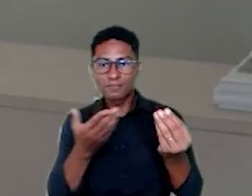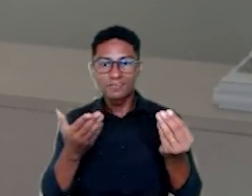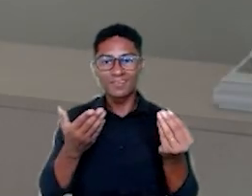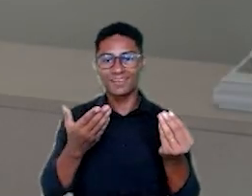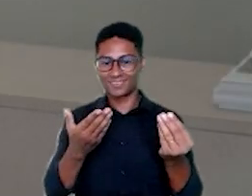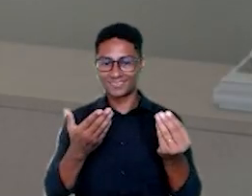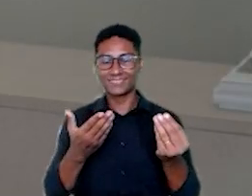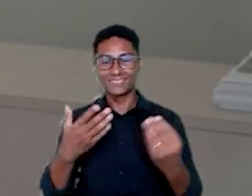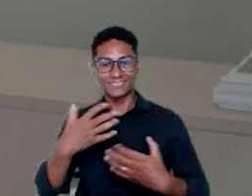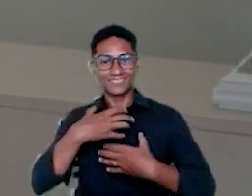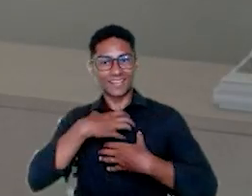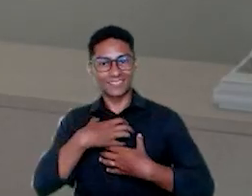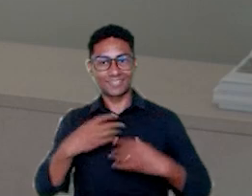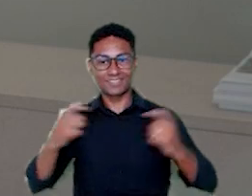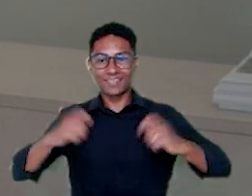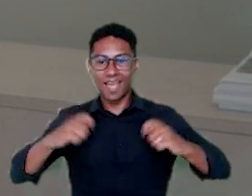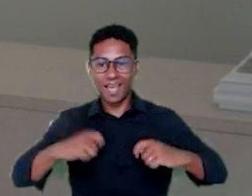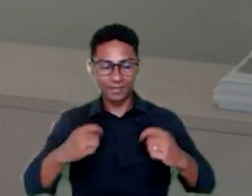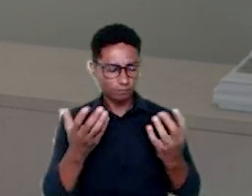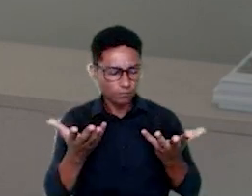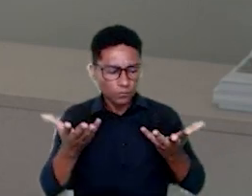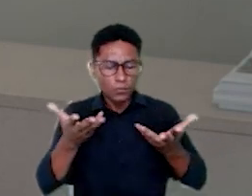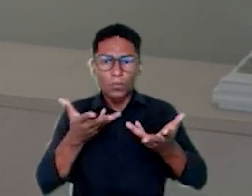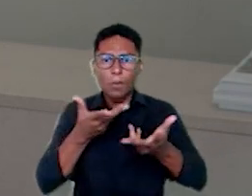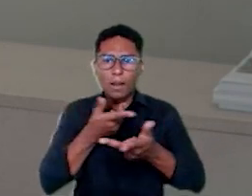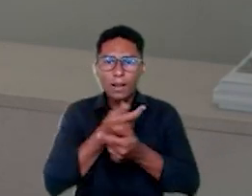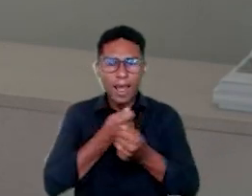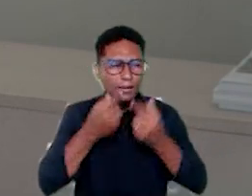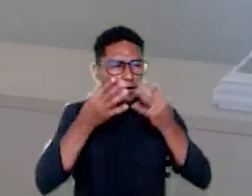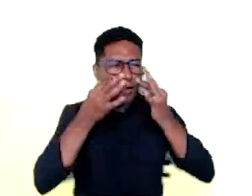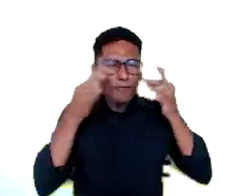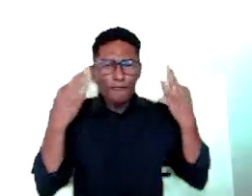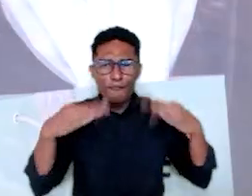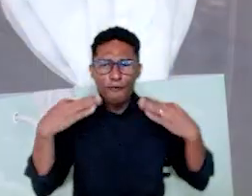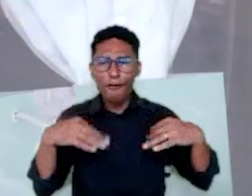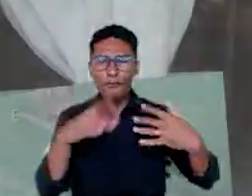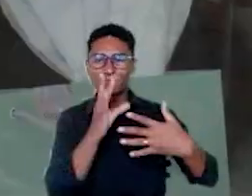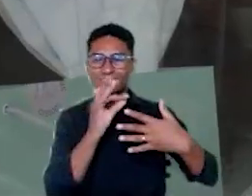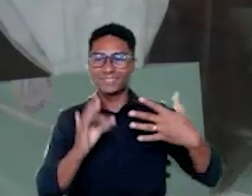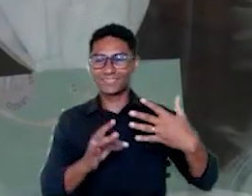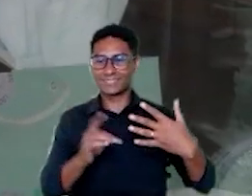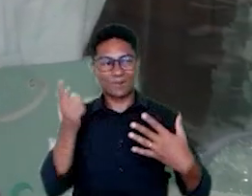no produto, né, que é a qualidade, essas fofuras dos detalhes.